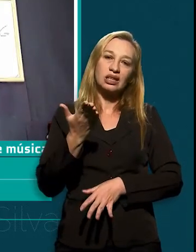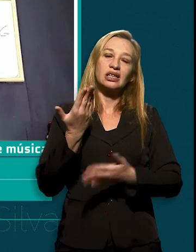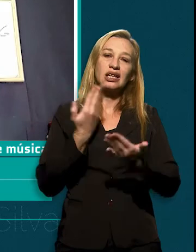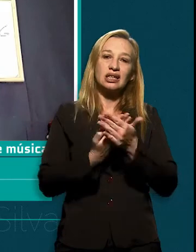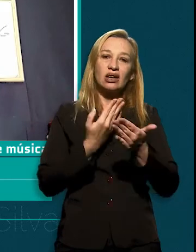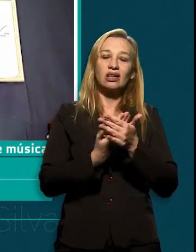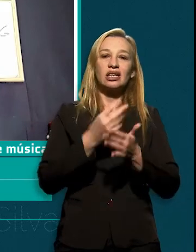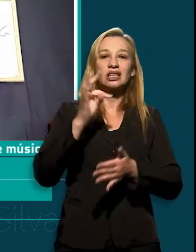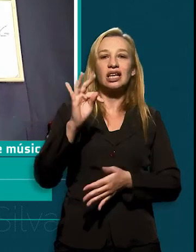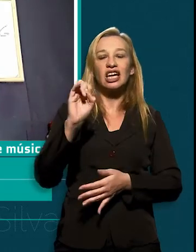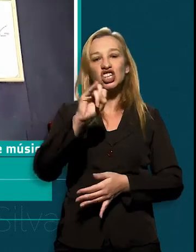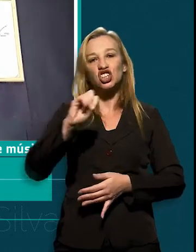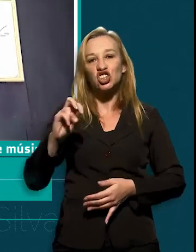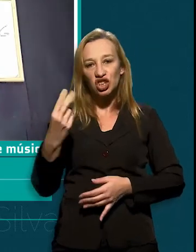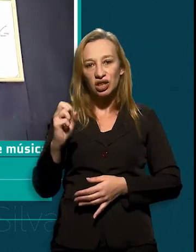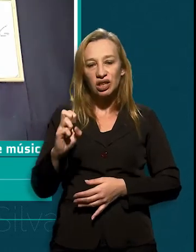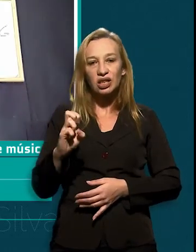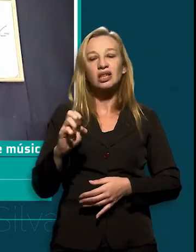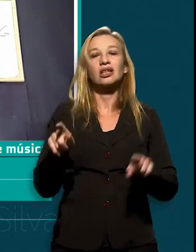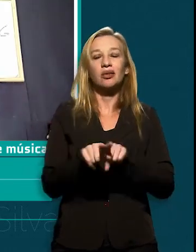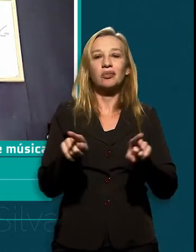lá nas aulas de Tai Chi também.